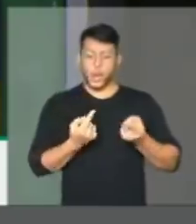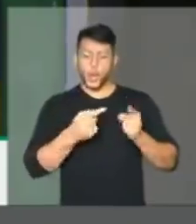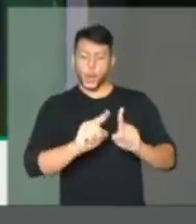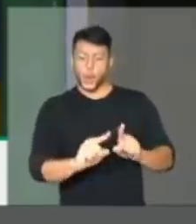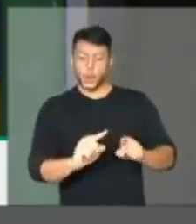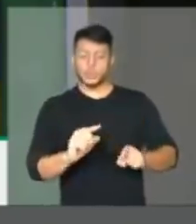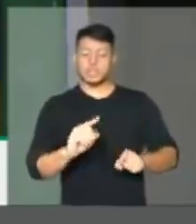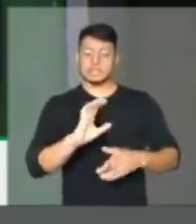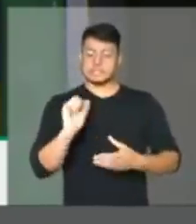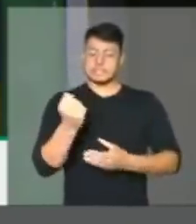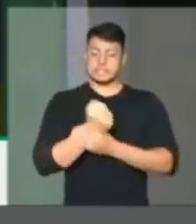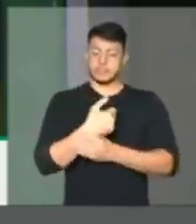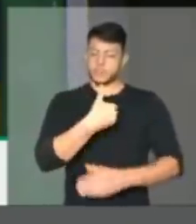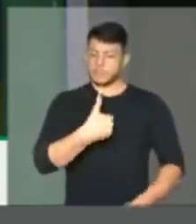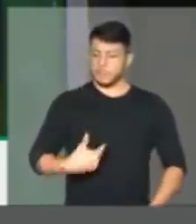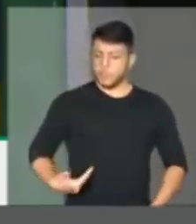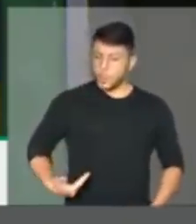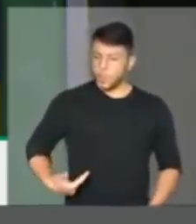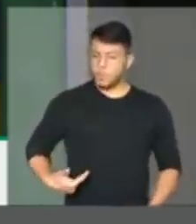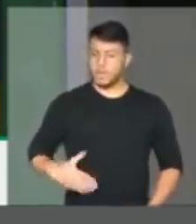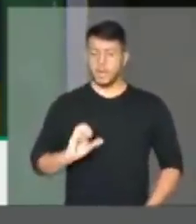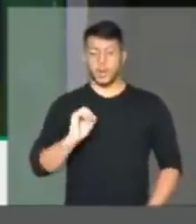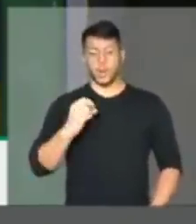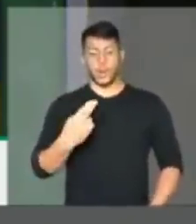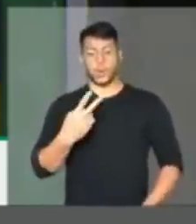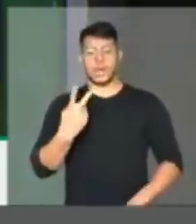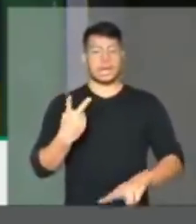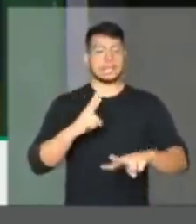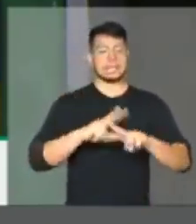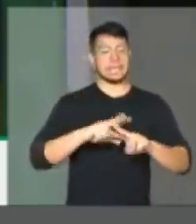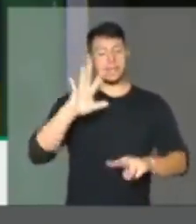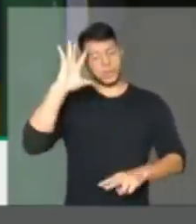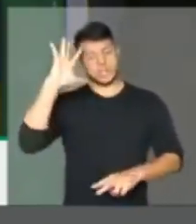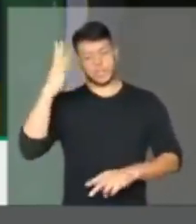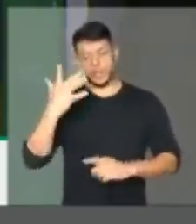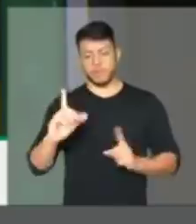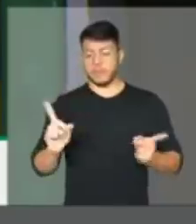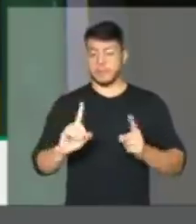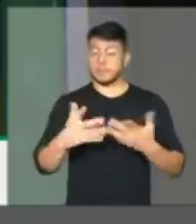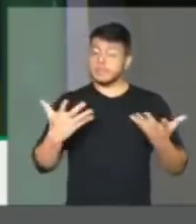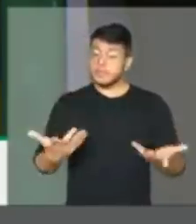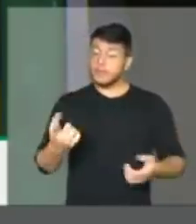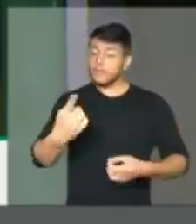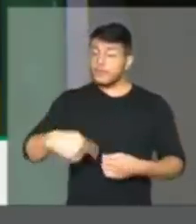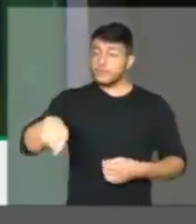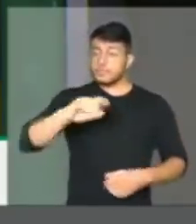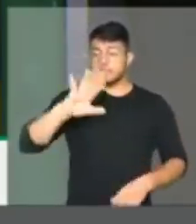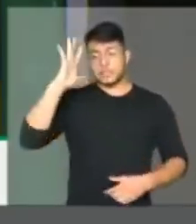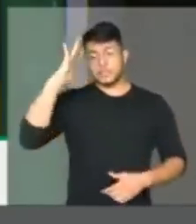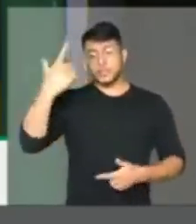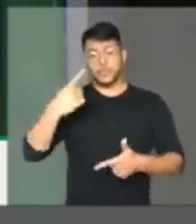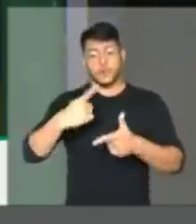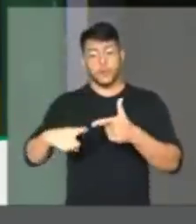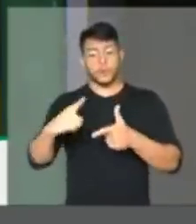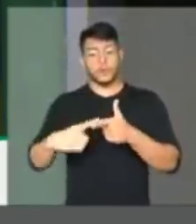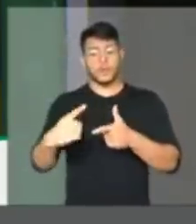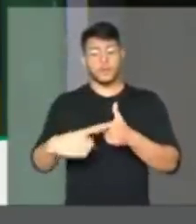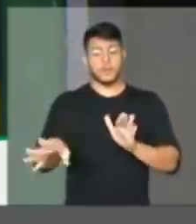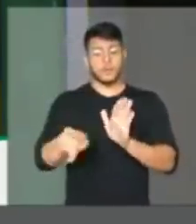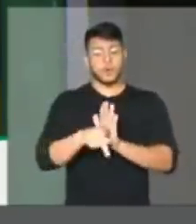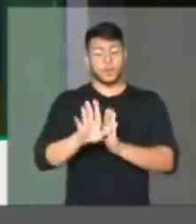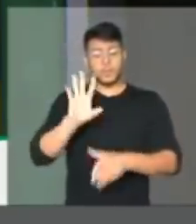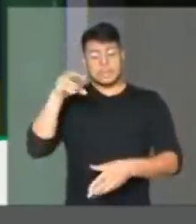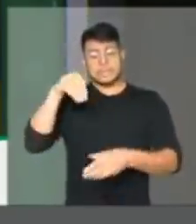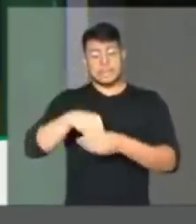pública rígida, antes de falar que cadeia não resolve, resolvam o problema do feminicídio e da morte da